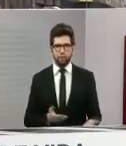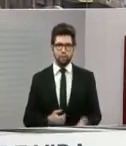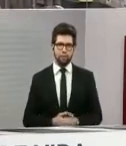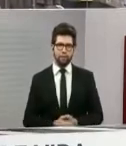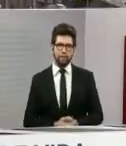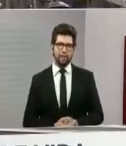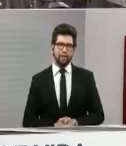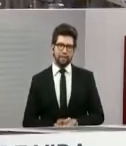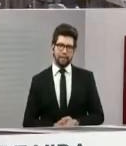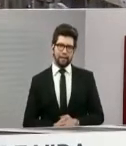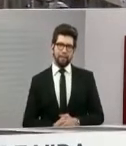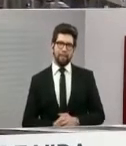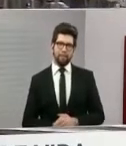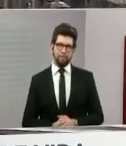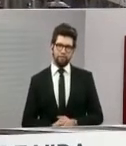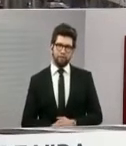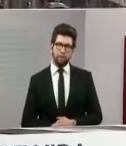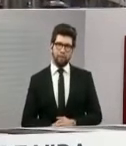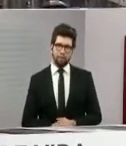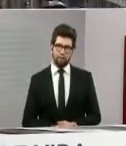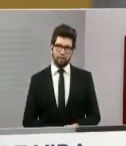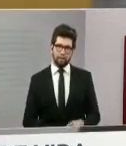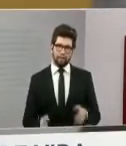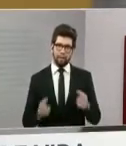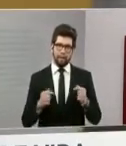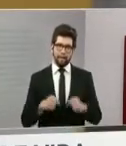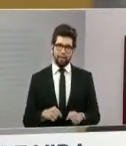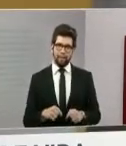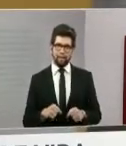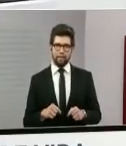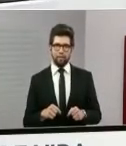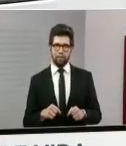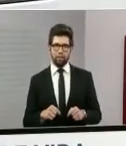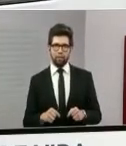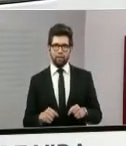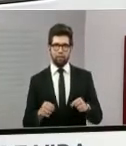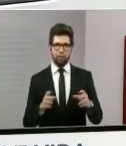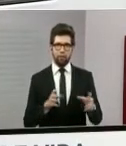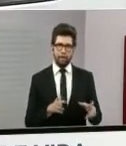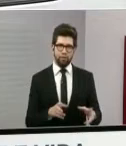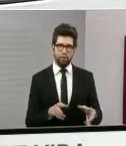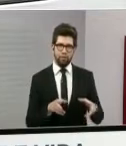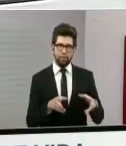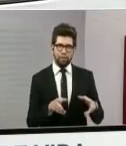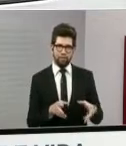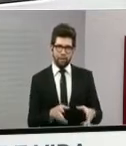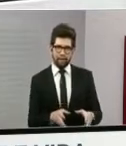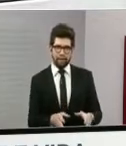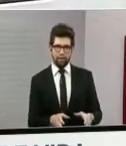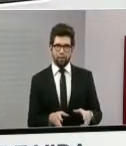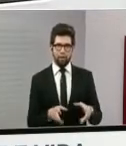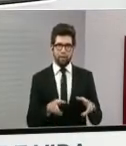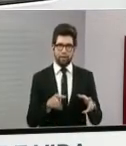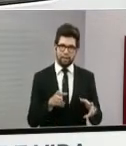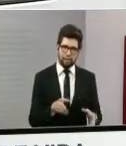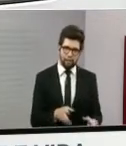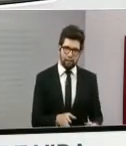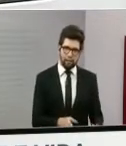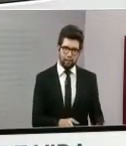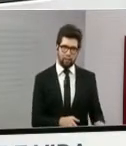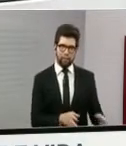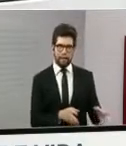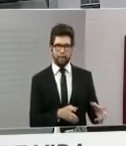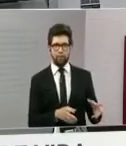pelo menos pessoas próximas poderem sacar benefícios é o que aconteceu essa mulher de 58 anos com o marido de 92 na cadeira de